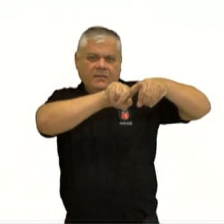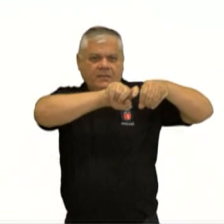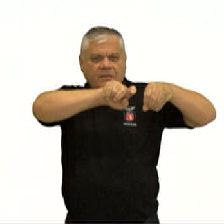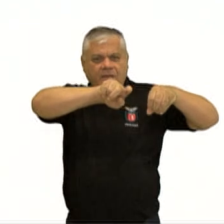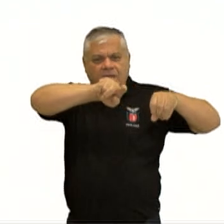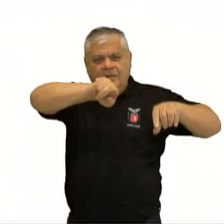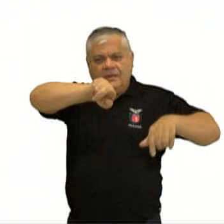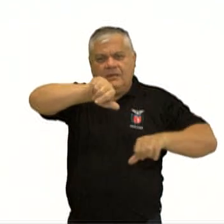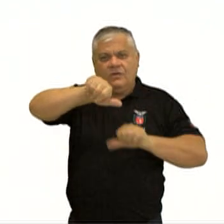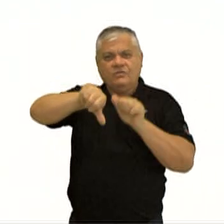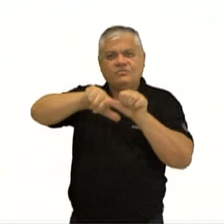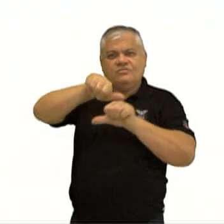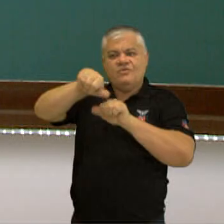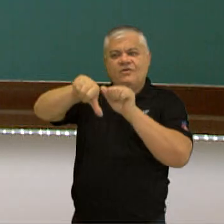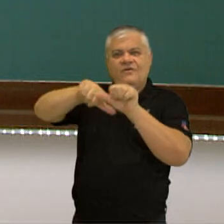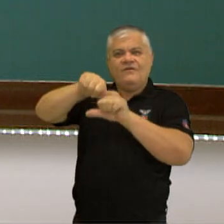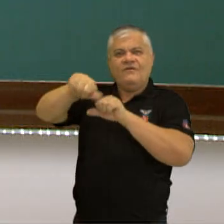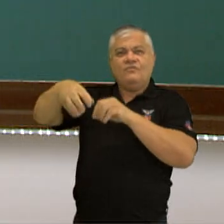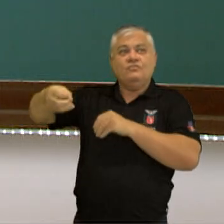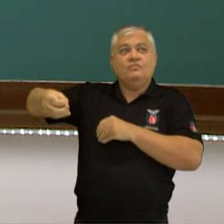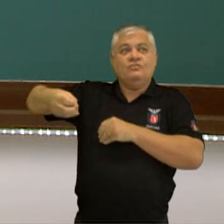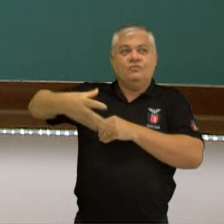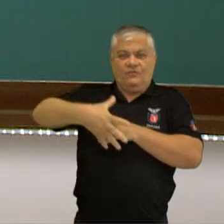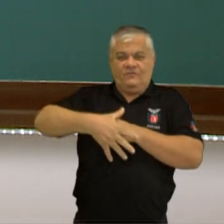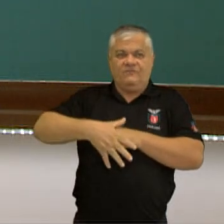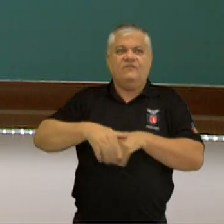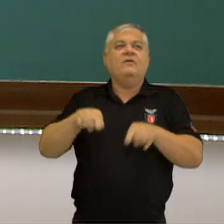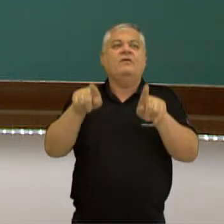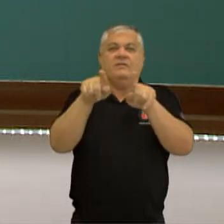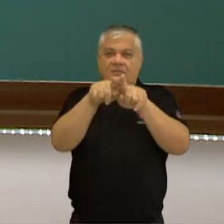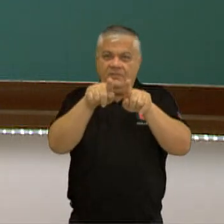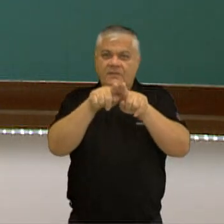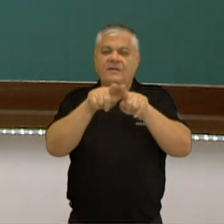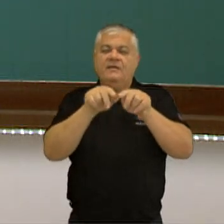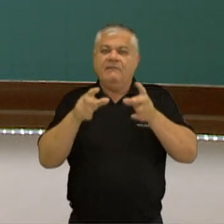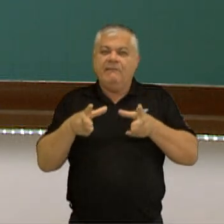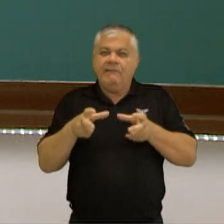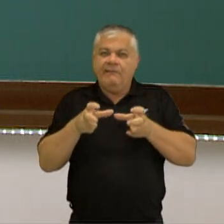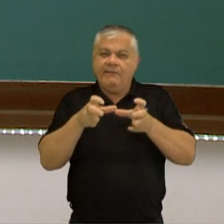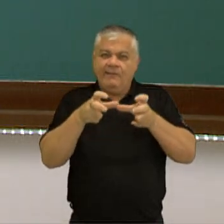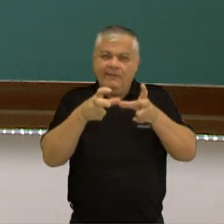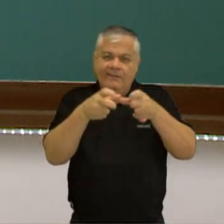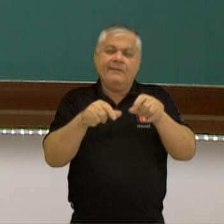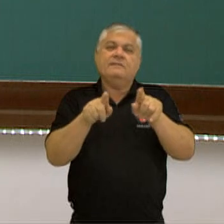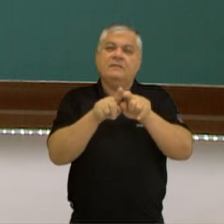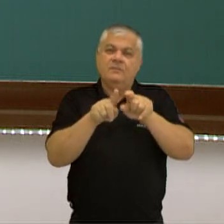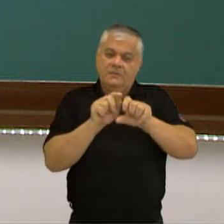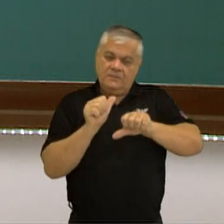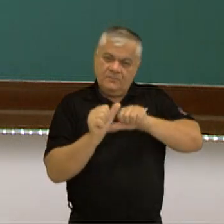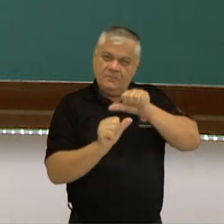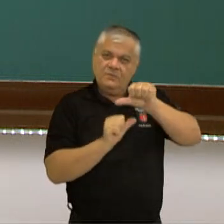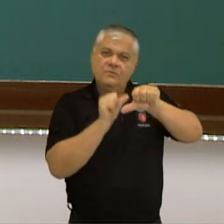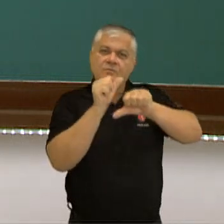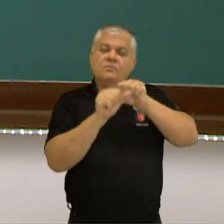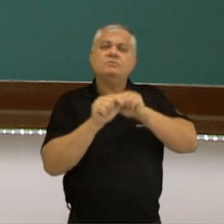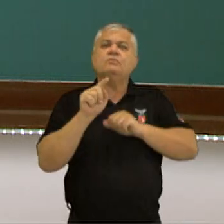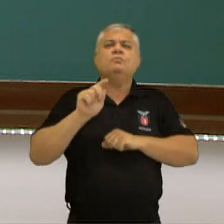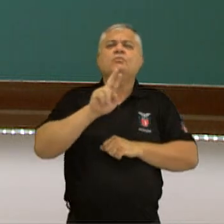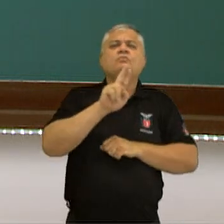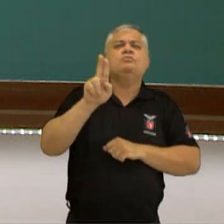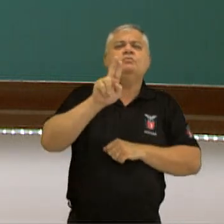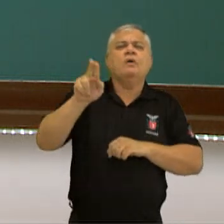nova após o crescimento. Aqui também a gente vê um crustáceo fazendo o mesmo processo, né? E a gente chama esse processo